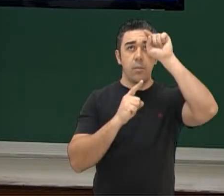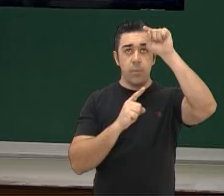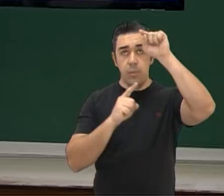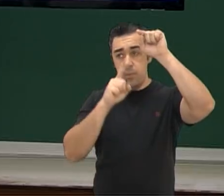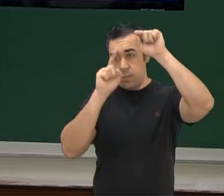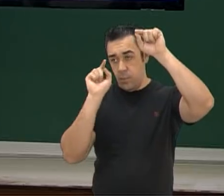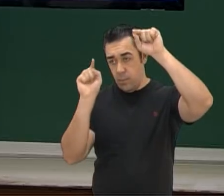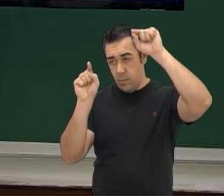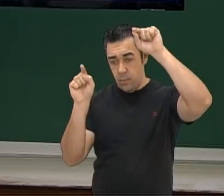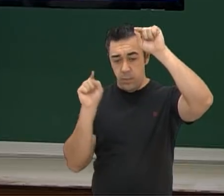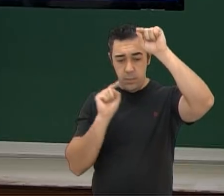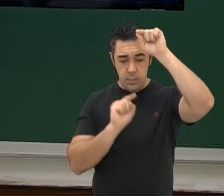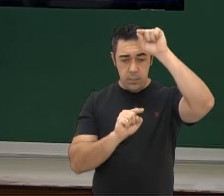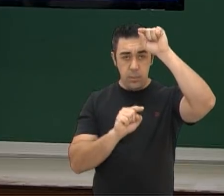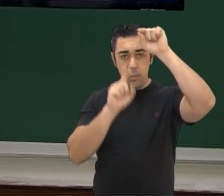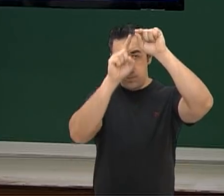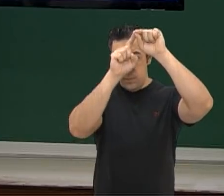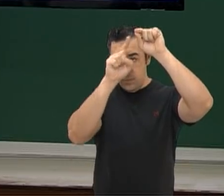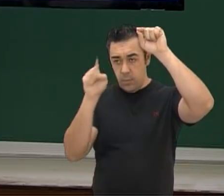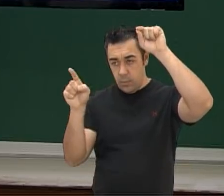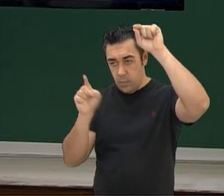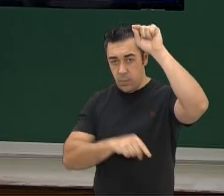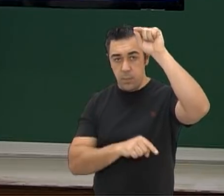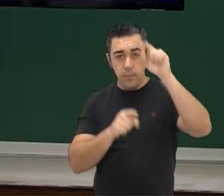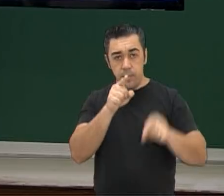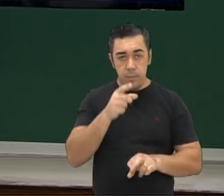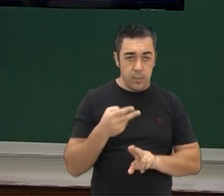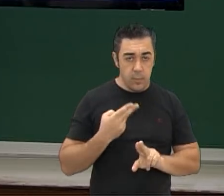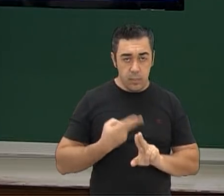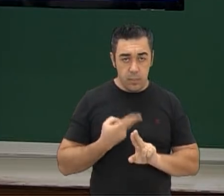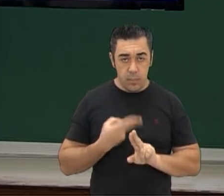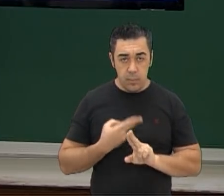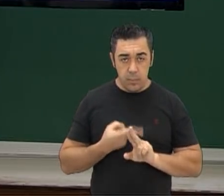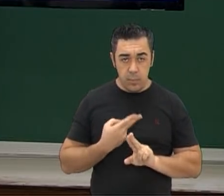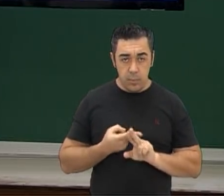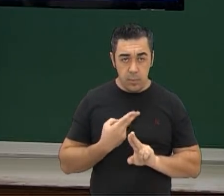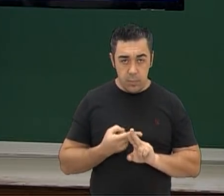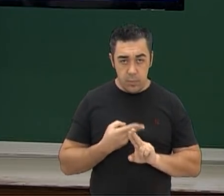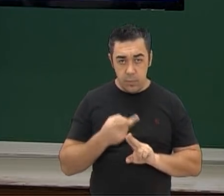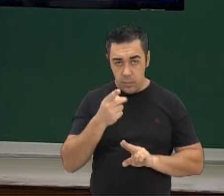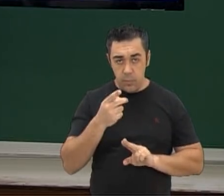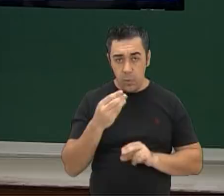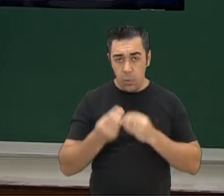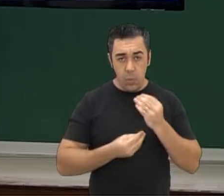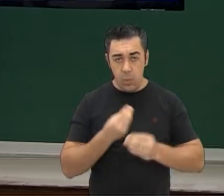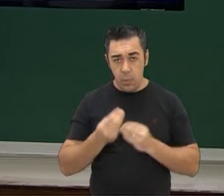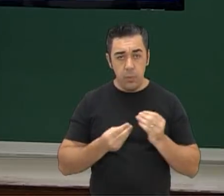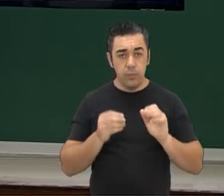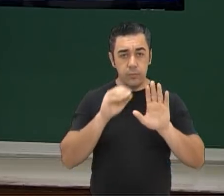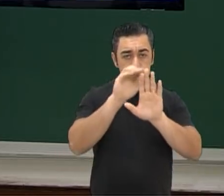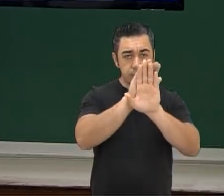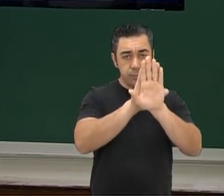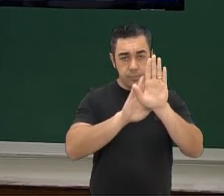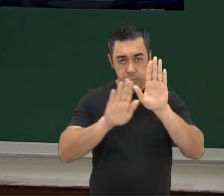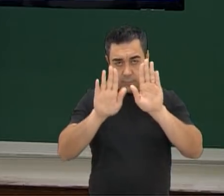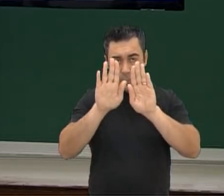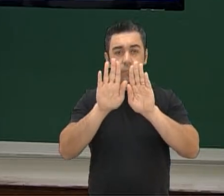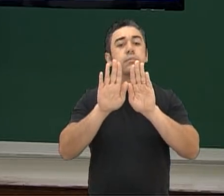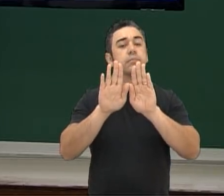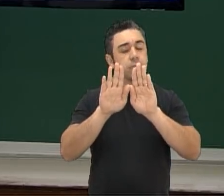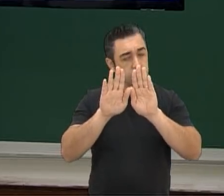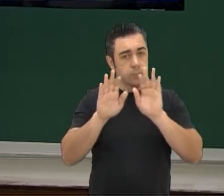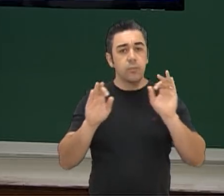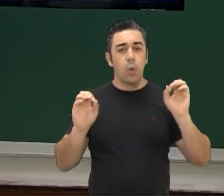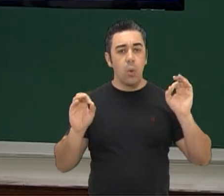para completar a figura e utilizar a forma de reflexão para concluir